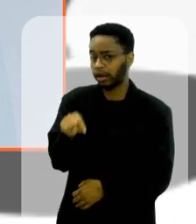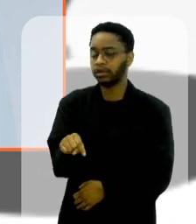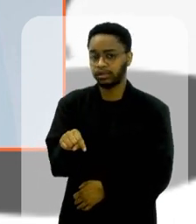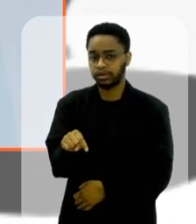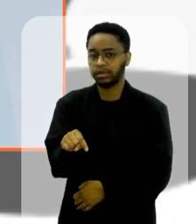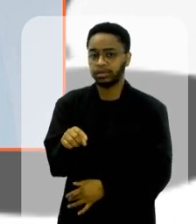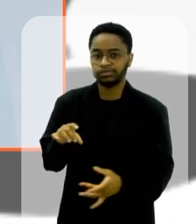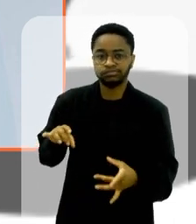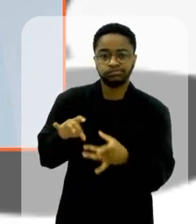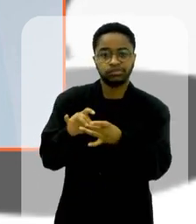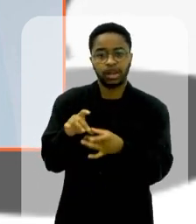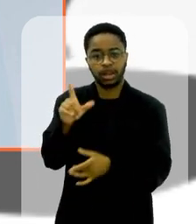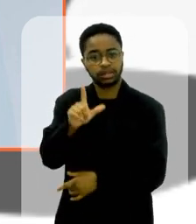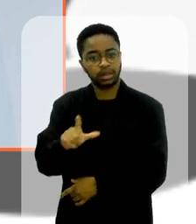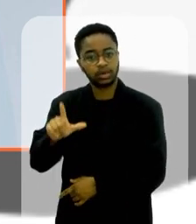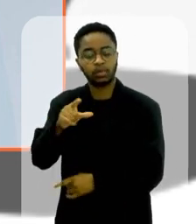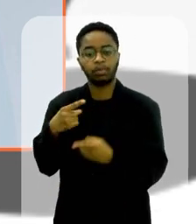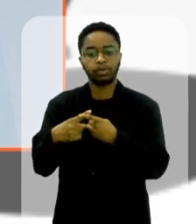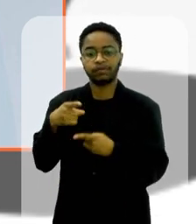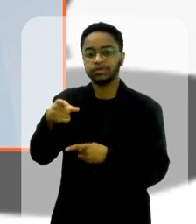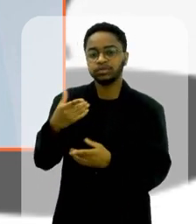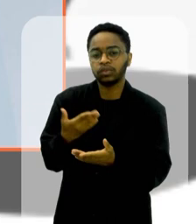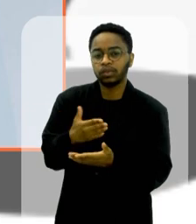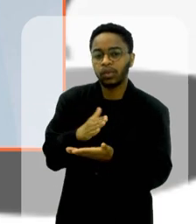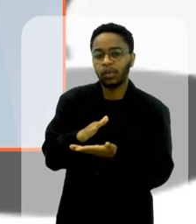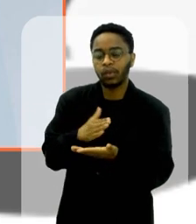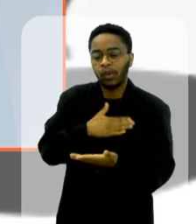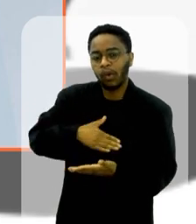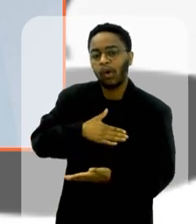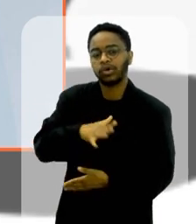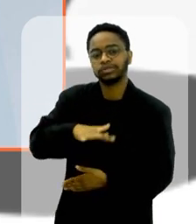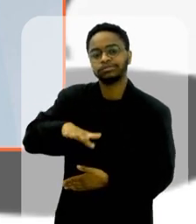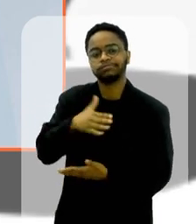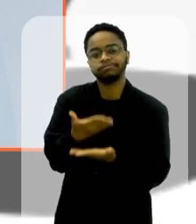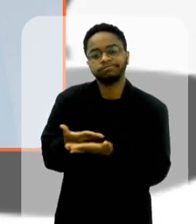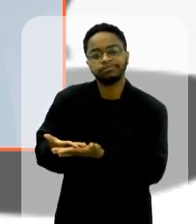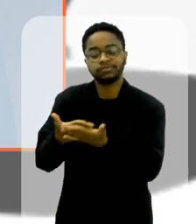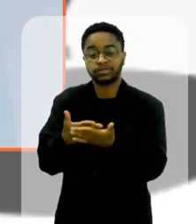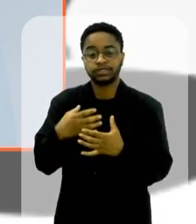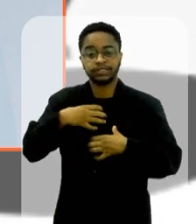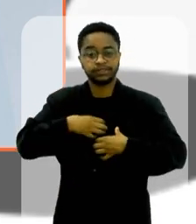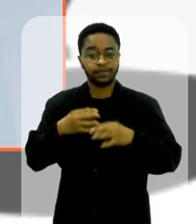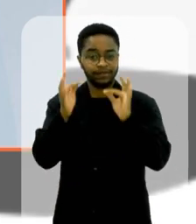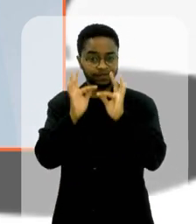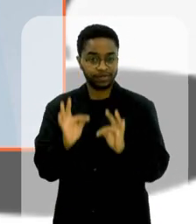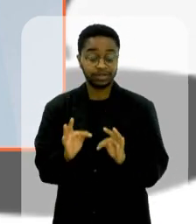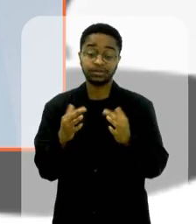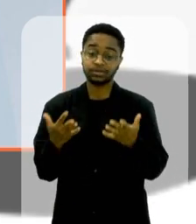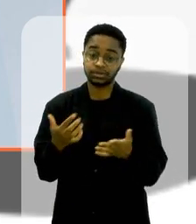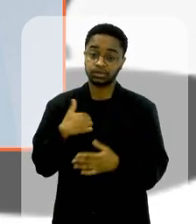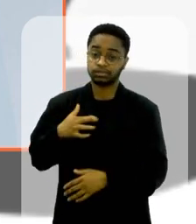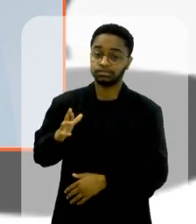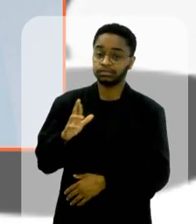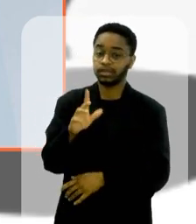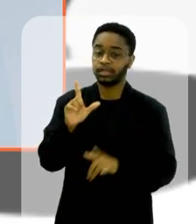sua existência na literatura. Você é um entusiasta disso e isso nos deixa muito felizes. Então, aqui em nome da TV Alerj, eu